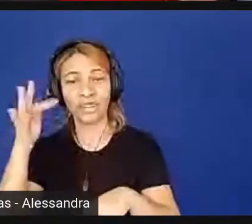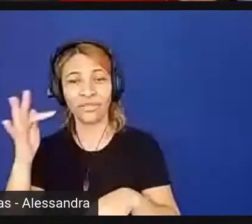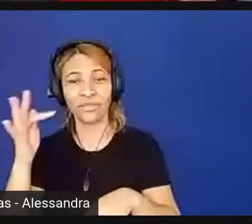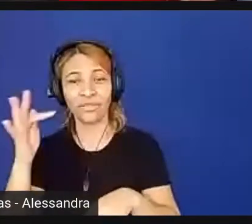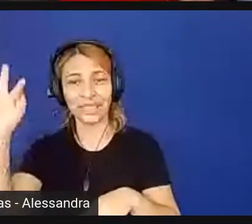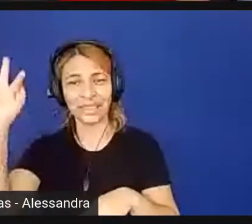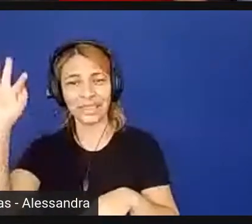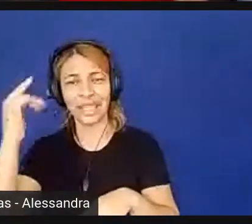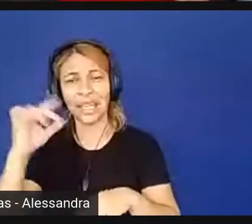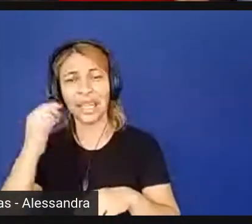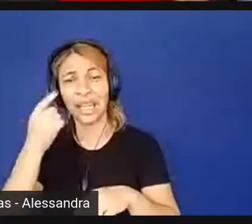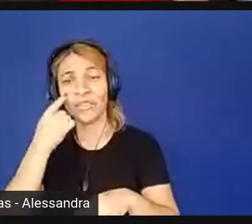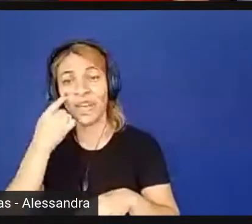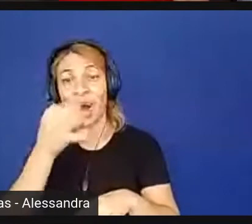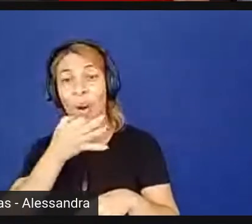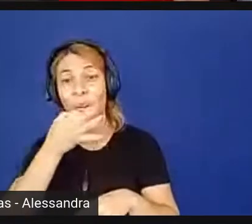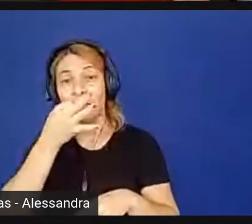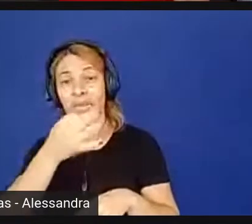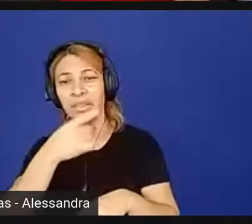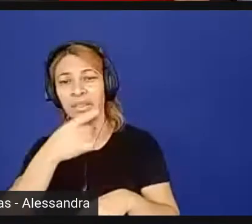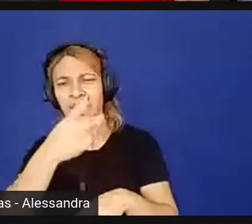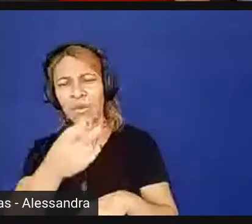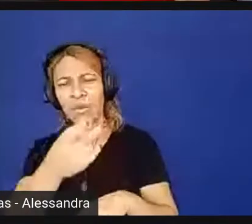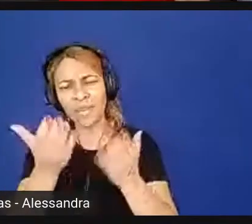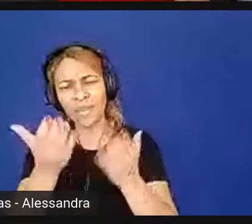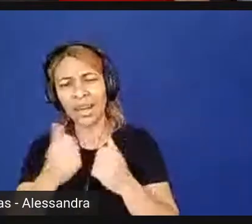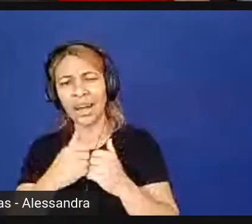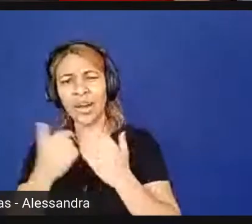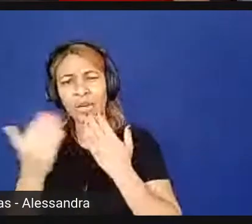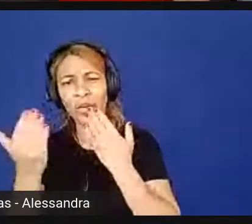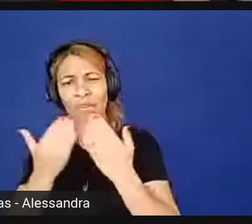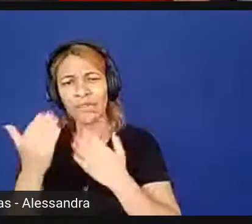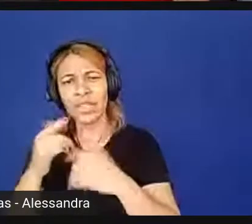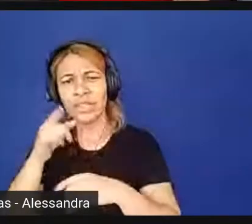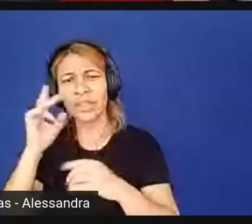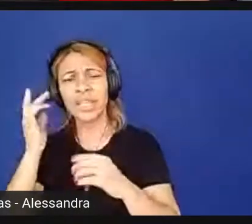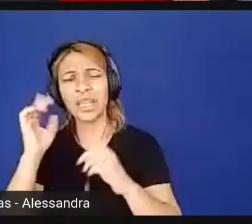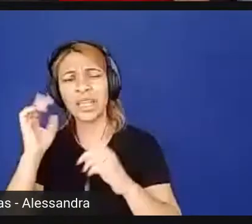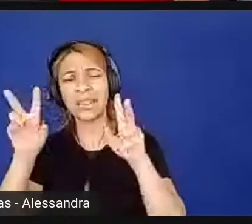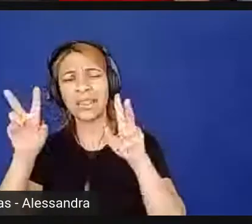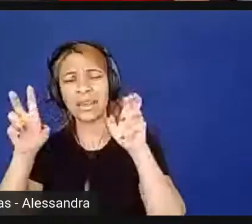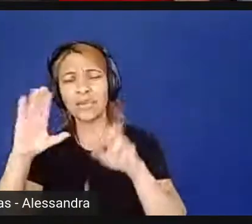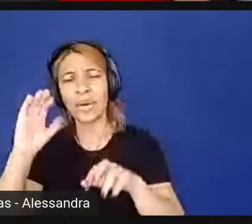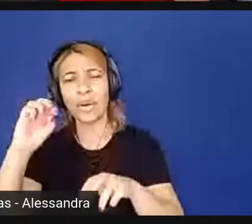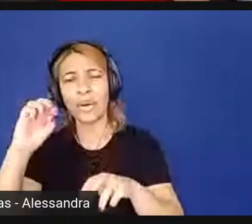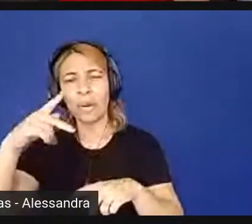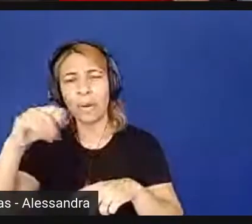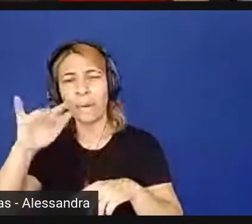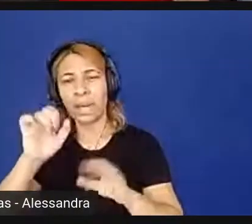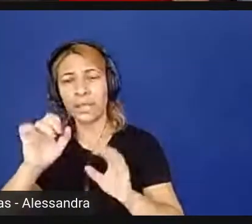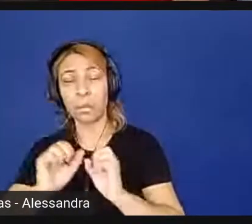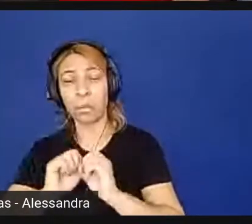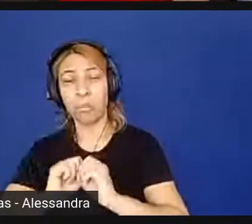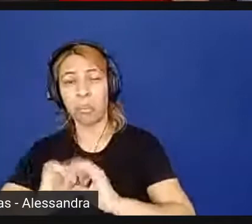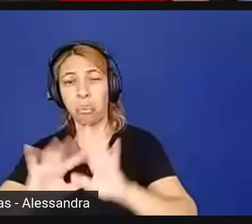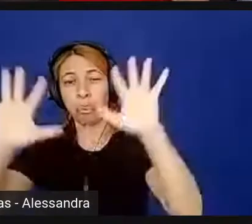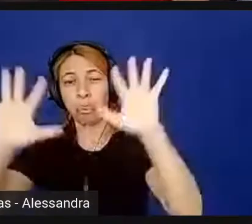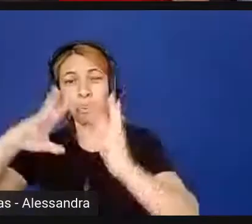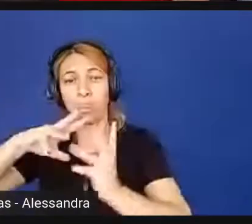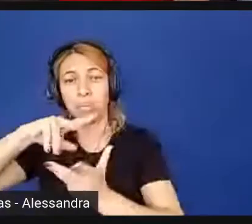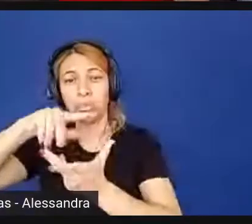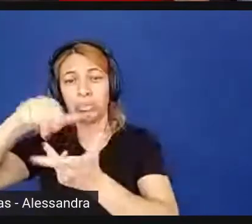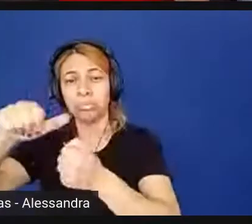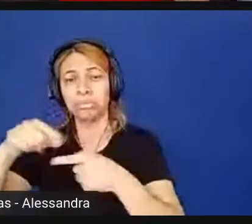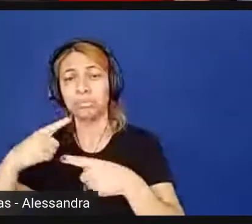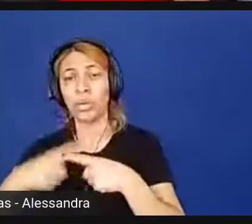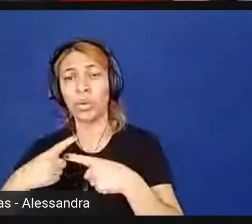de vista dele, advogado, vem cá, rapaz, por que você acha que esse tema compliance, ele explodiu o mundo afora? Poxa, todo mundo fala